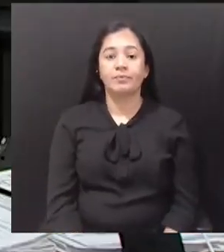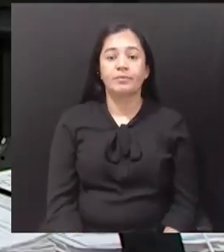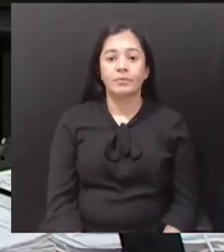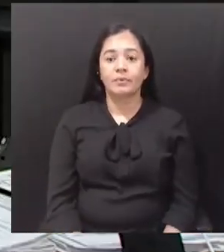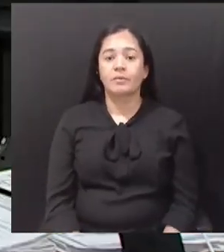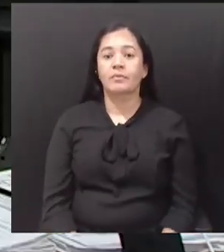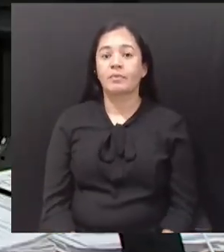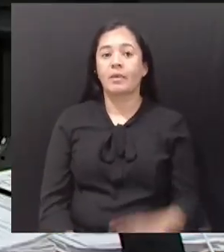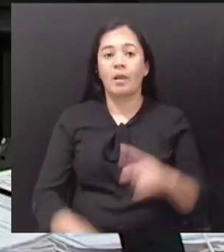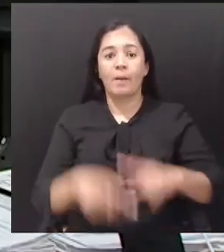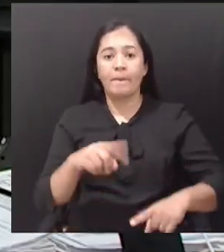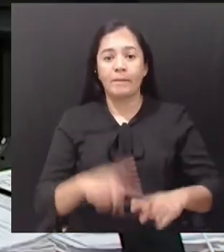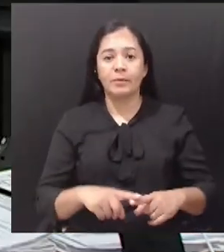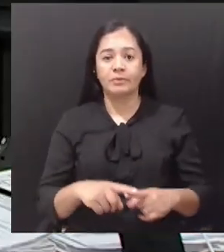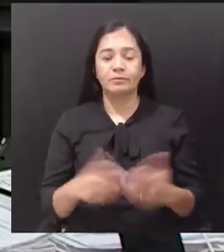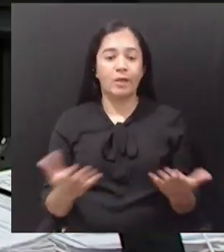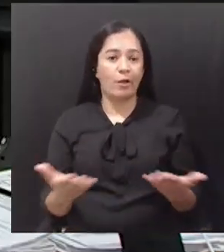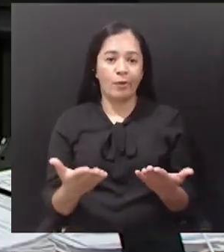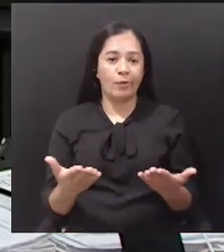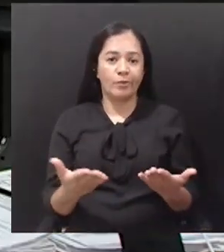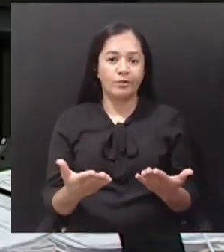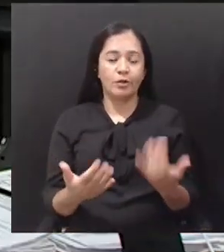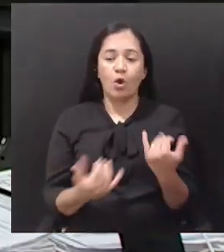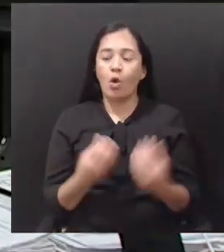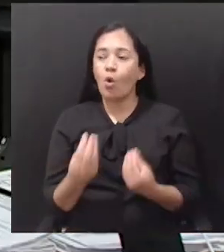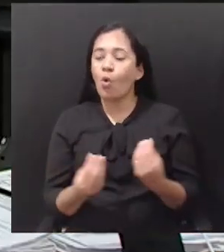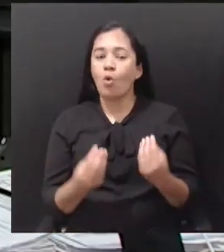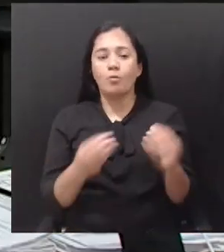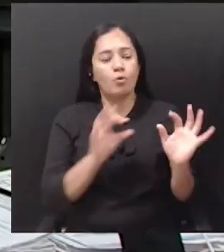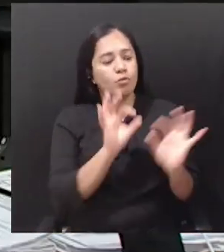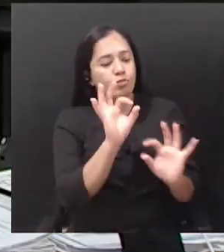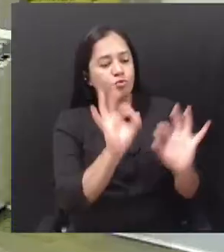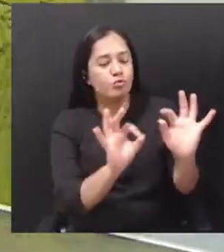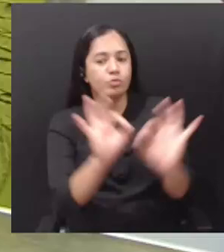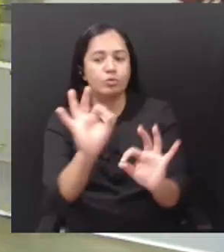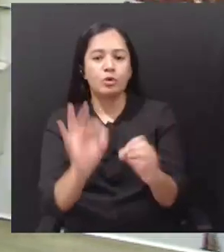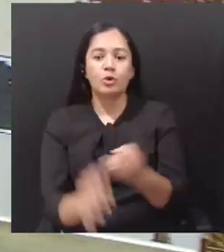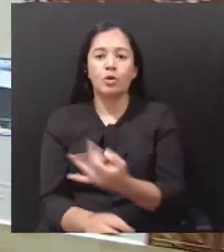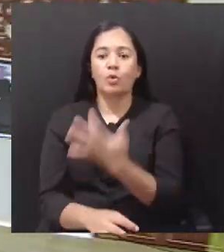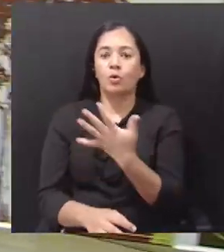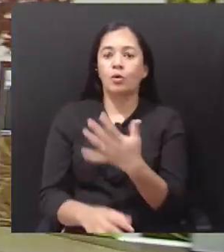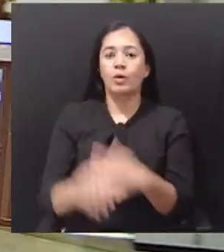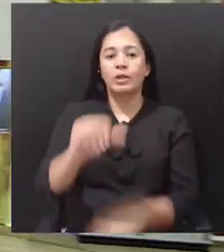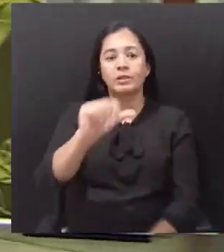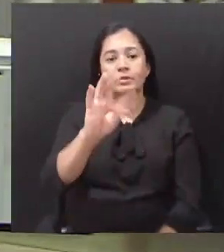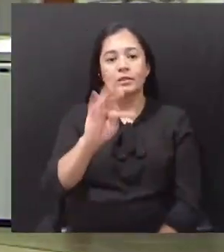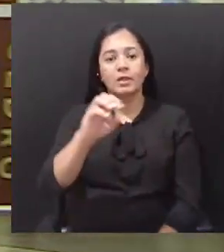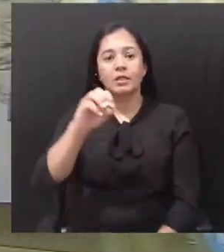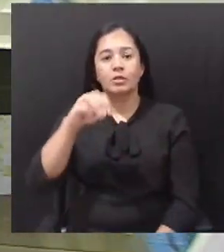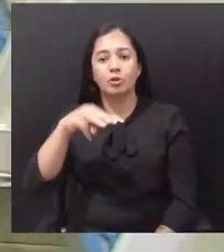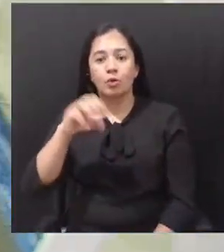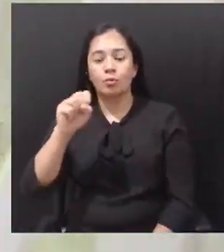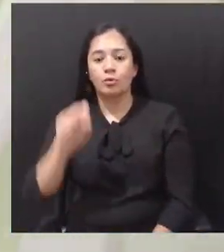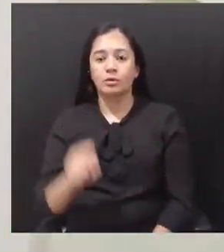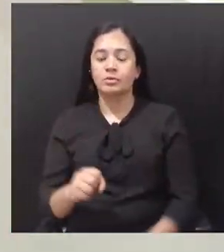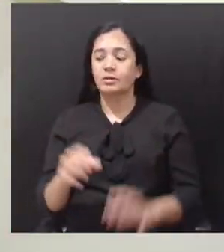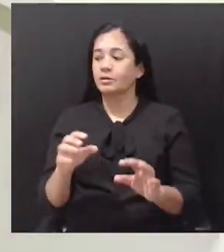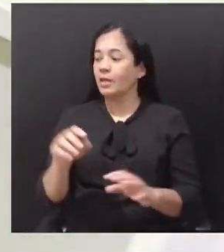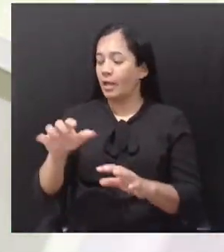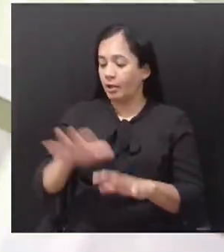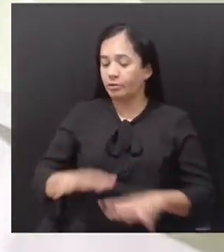nível os átomos, né? Como eles estão arranjados, quais átomos, O Sirius permite que centenas de